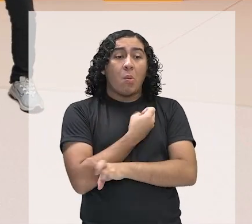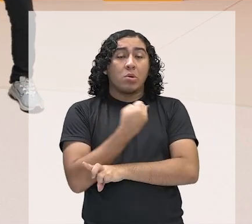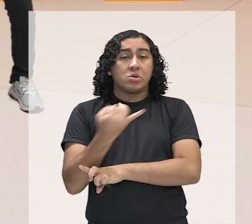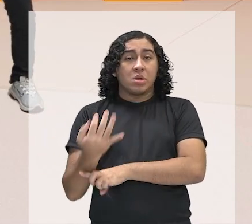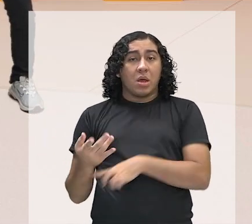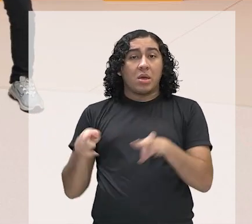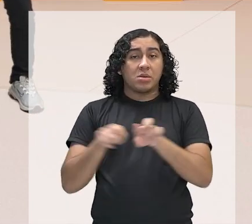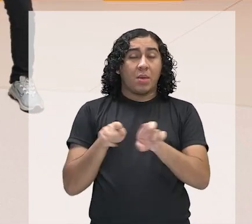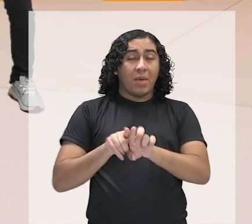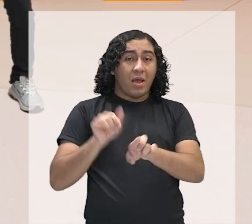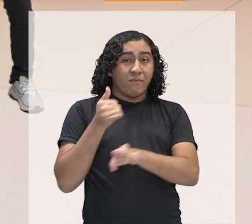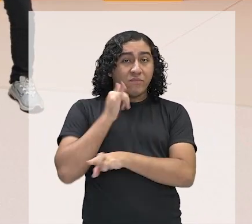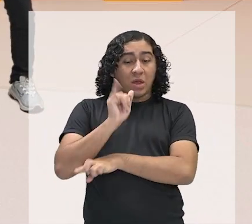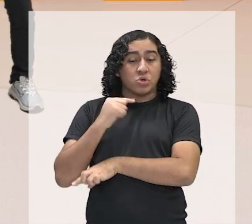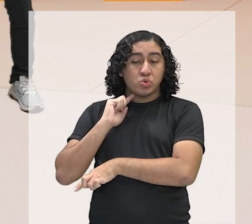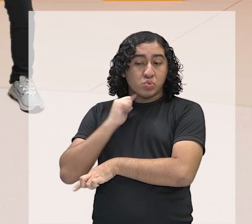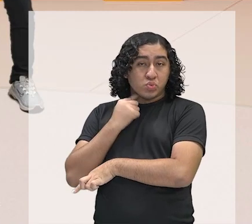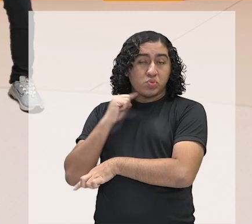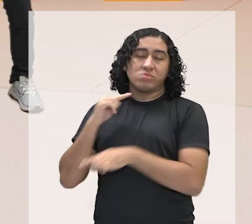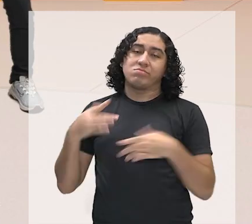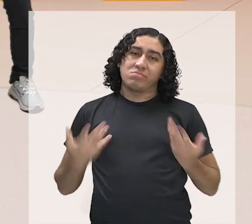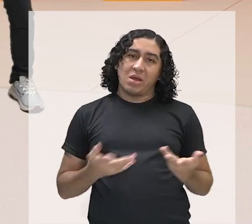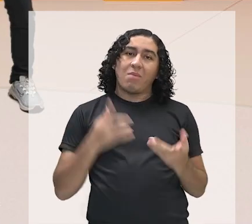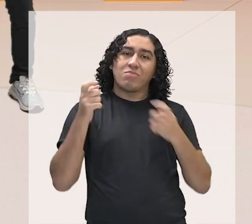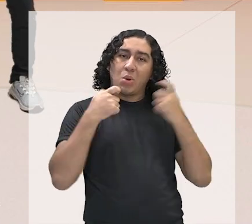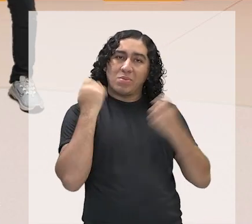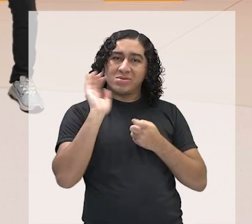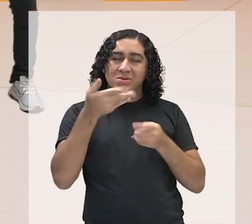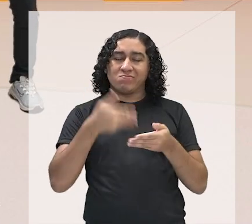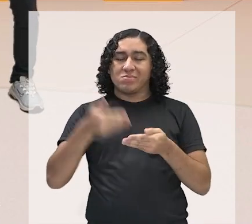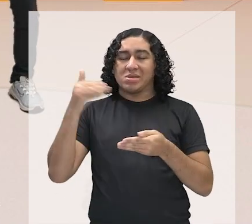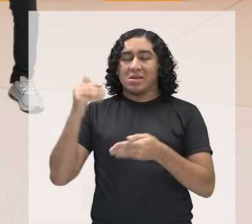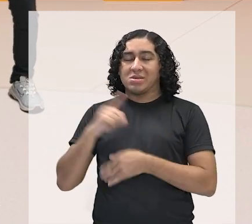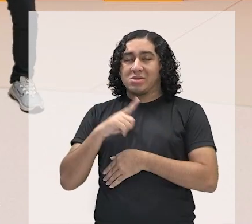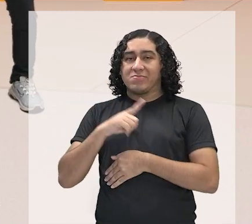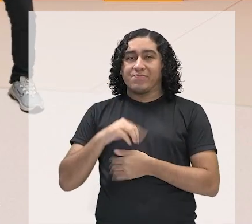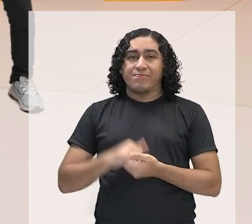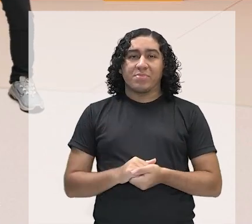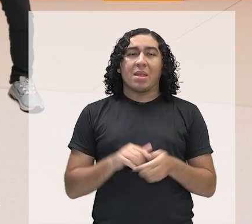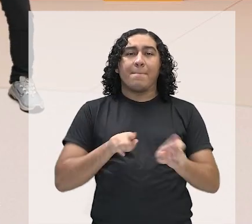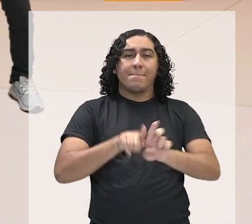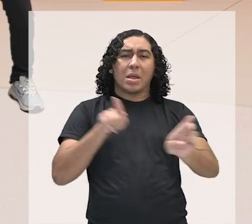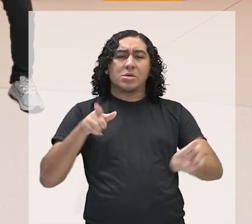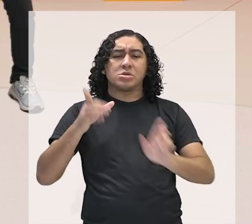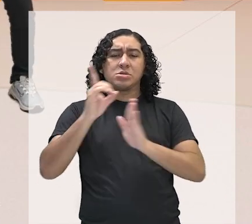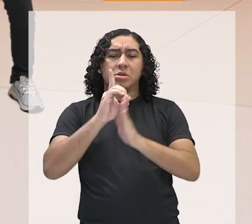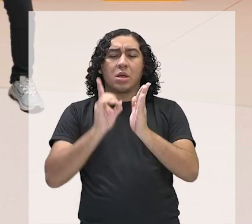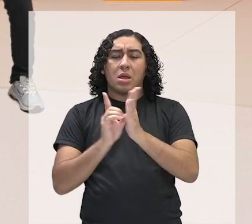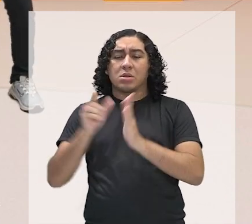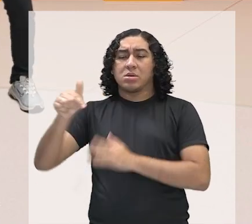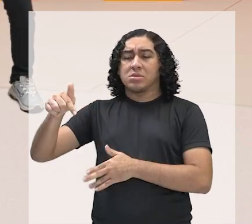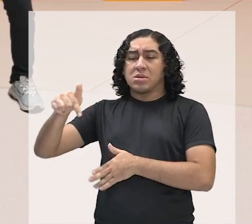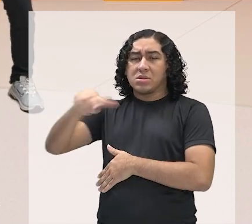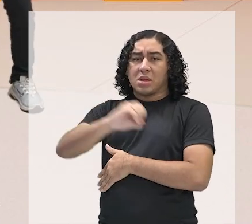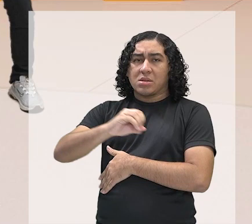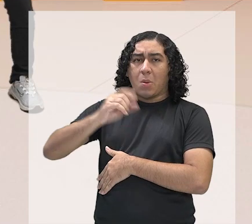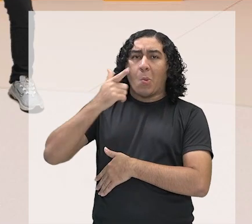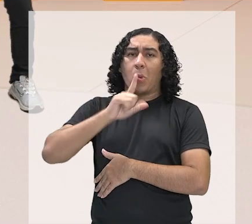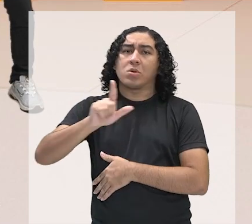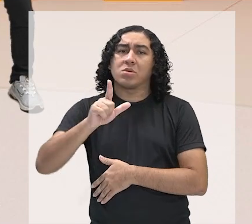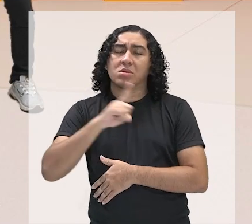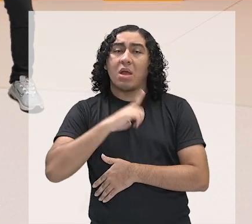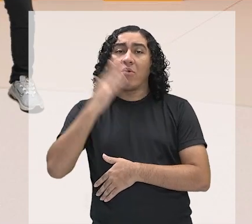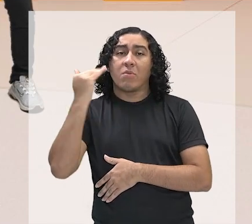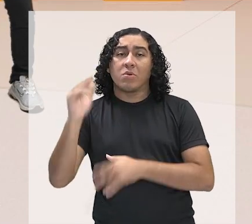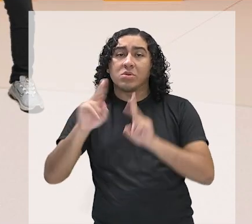esses recursos. Então essa preocupação ela é mais antiga. E por que ela ganha força na década de 60 e 70? Os últimos